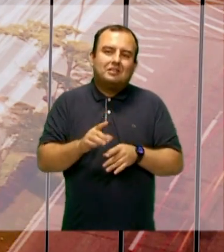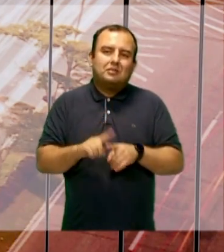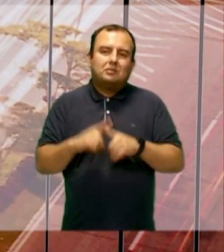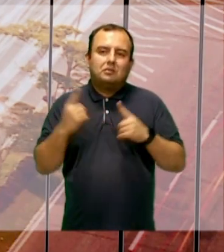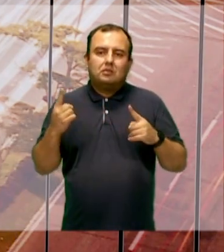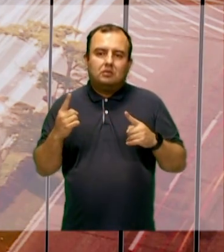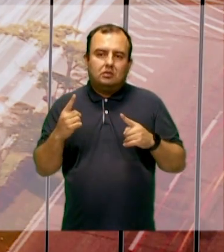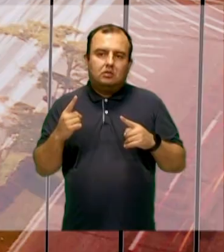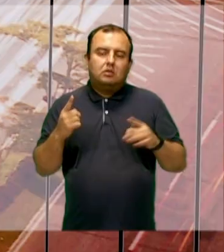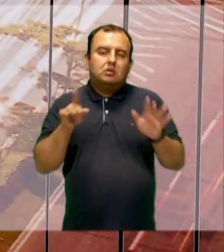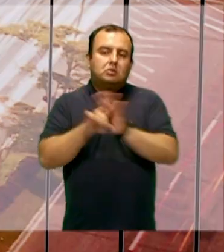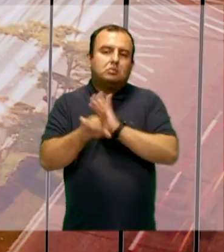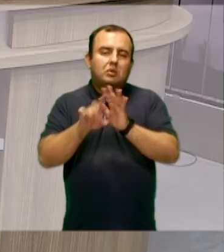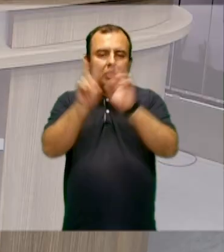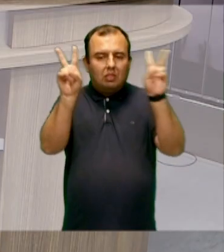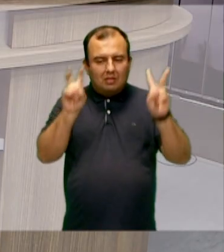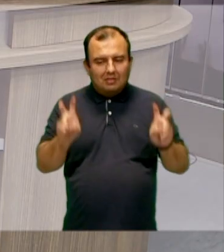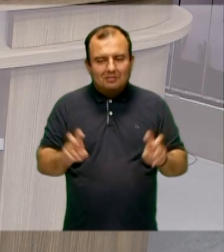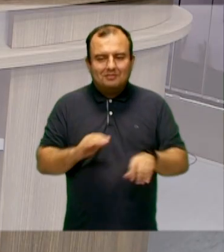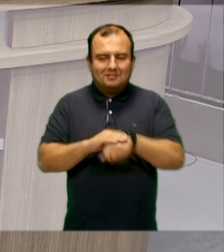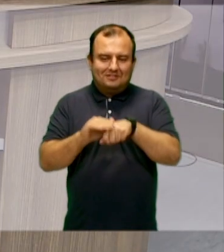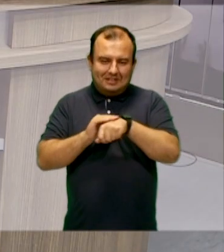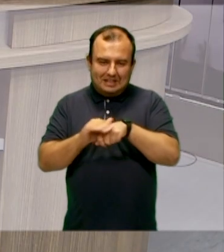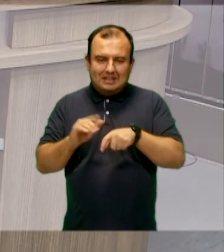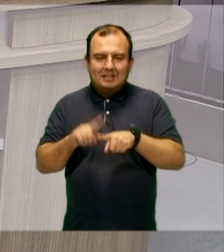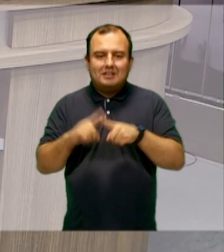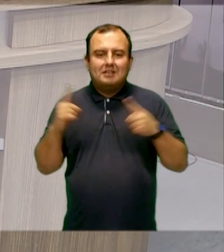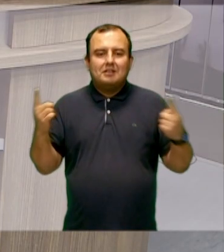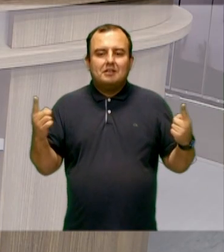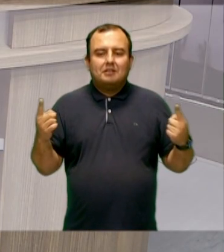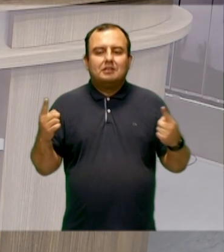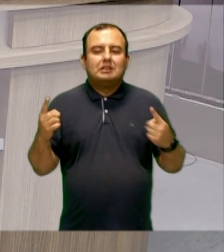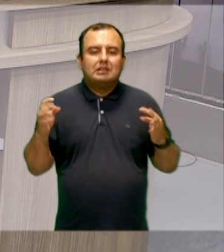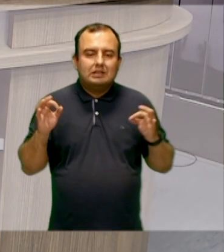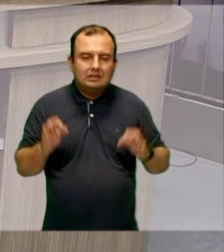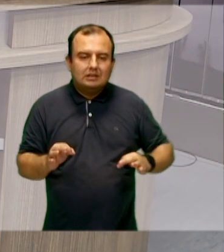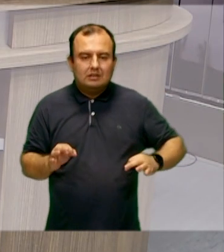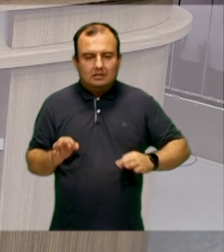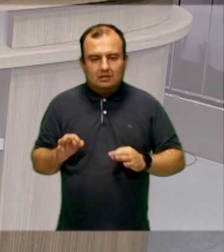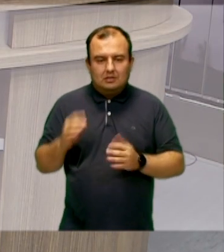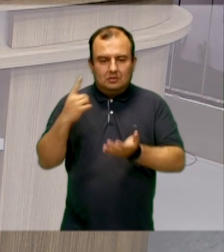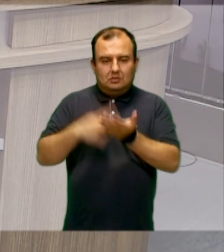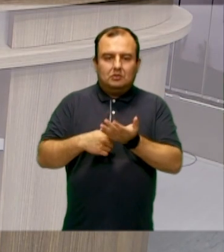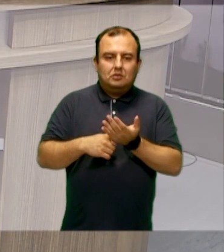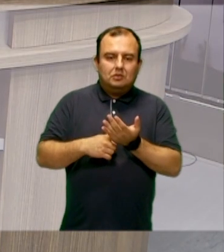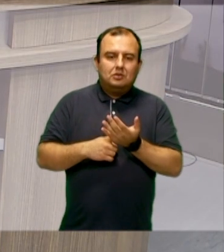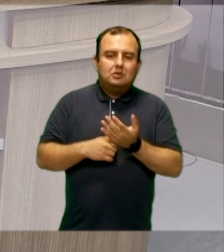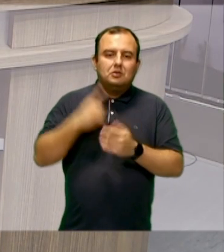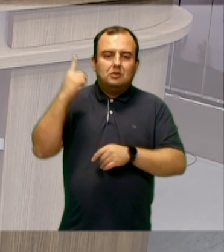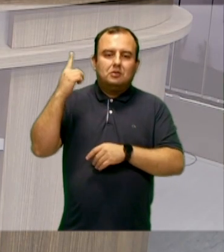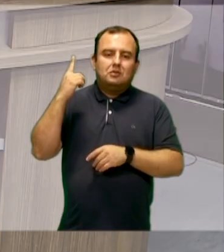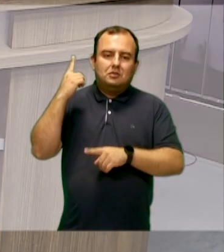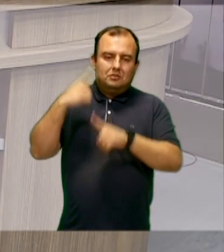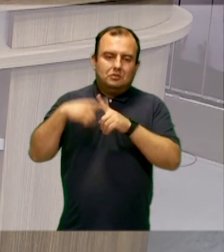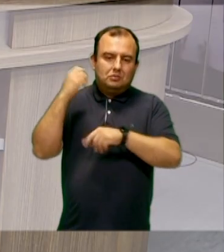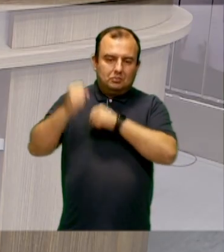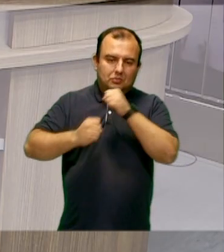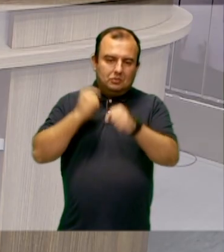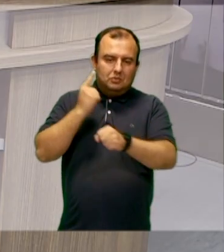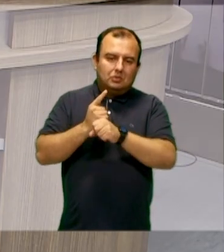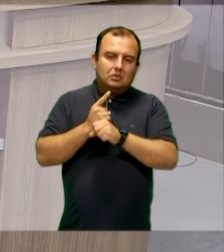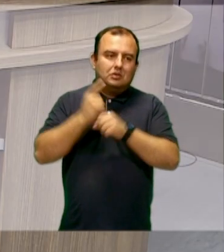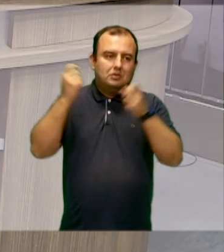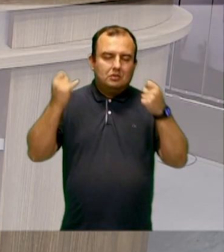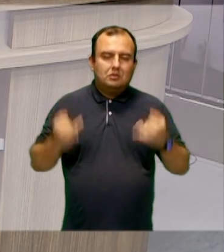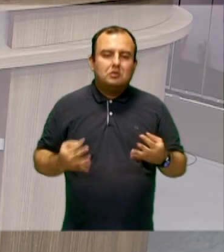antes a gente teria muitos mais assuntos para falar, secretário. Eu tenho certeza que... Vamos combinar assim, uma vez por ano o senhor vem aqui, pelo menos para